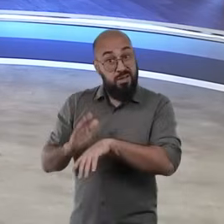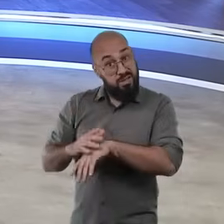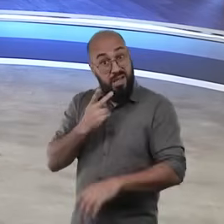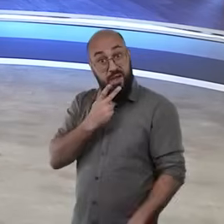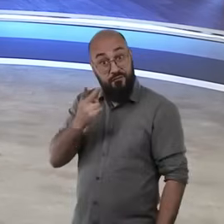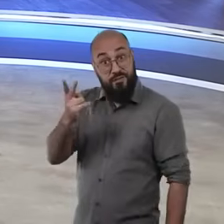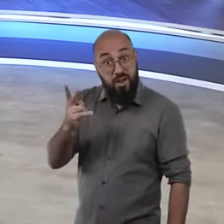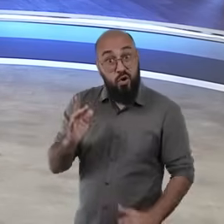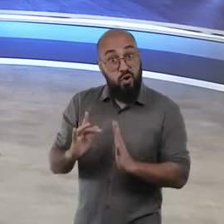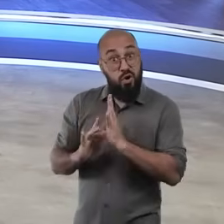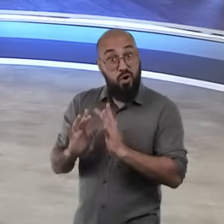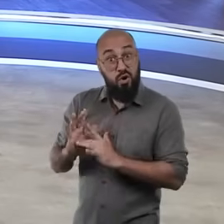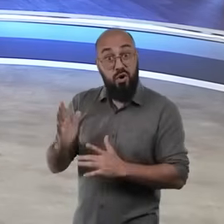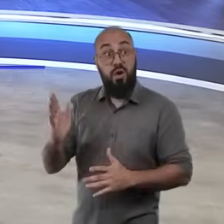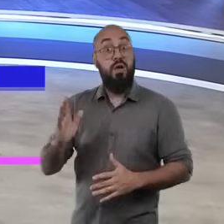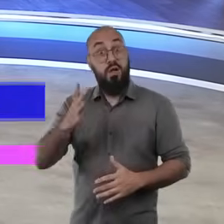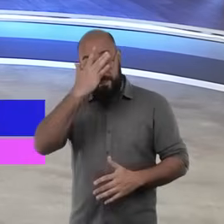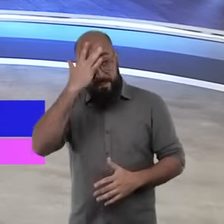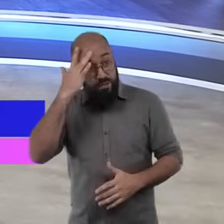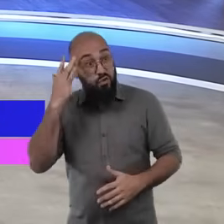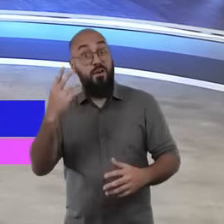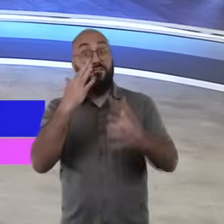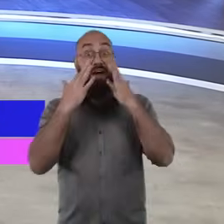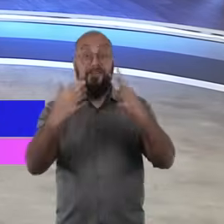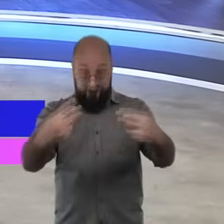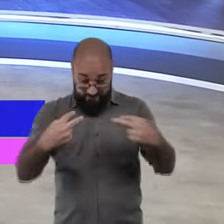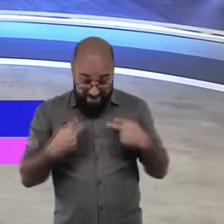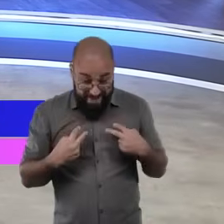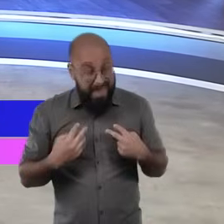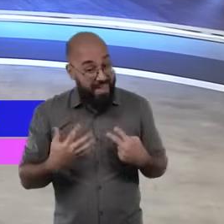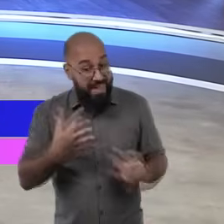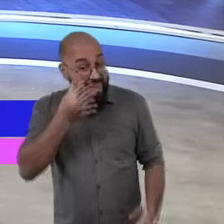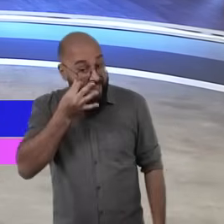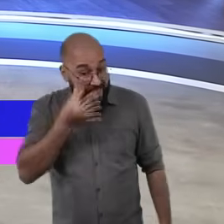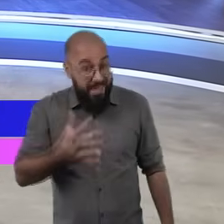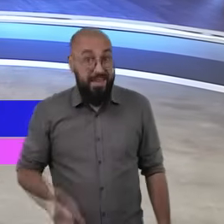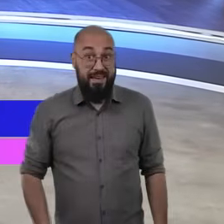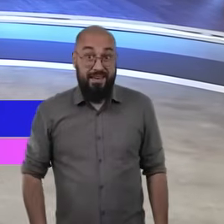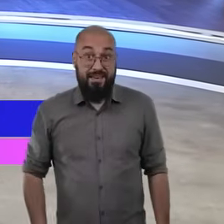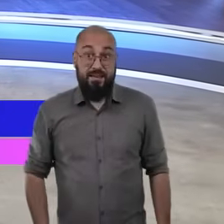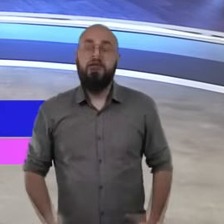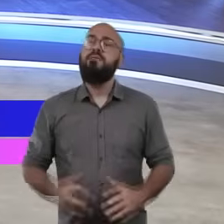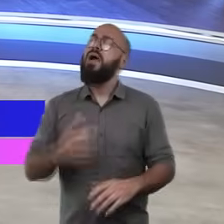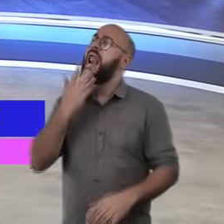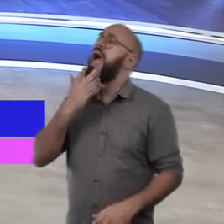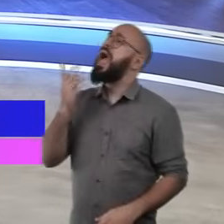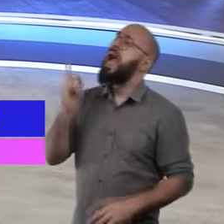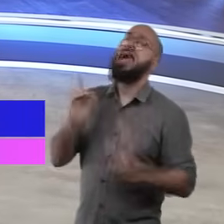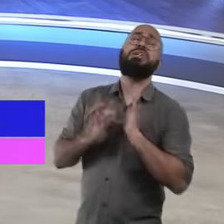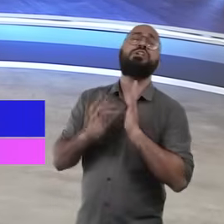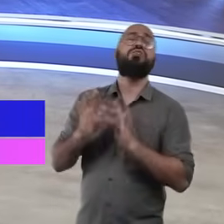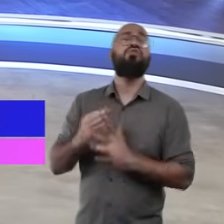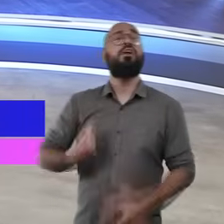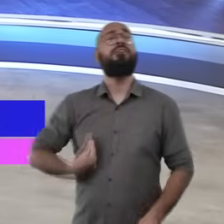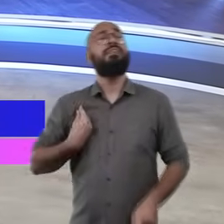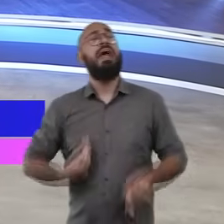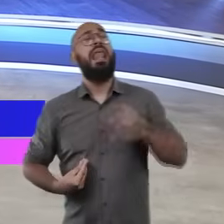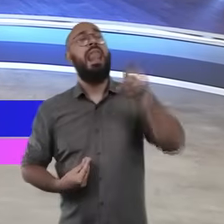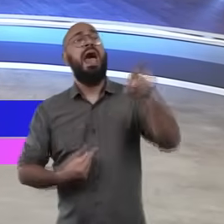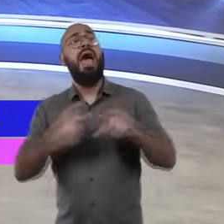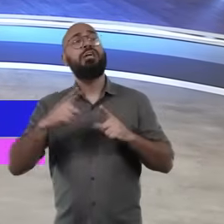quando ele voltar, as pessoas vão ver, será perceptível, porque alguém fala assim, olha, Jesus está lá. Não, Jesus não está lá